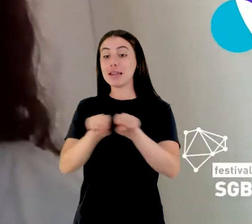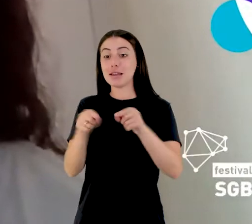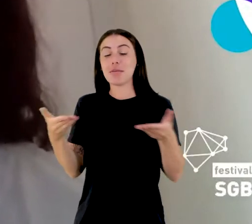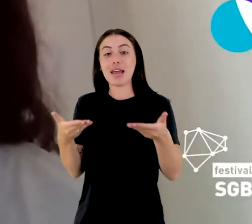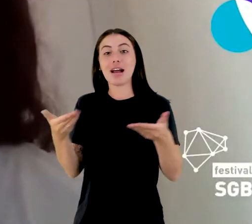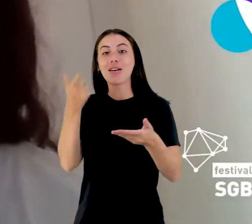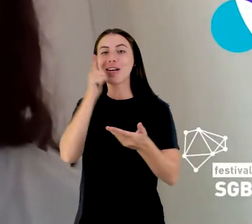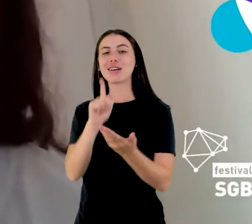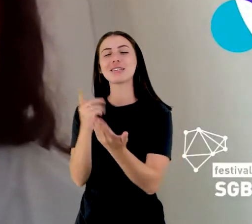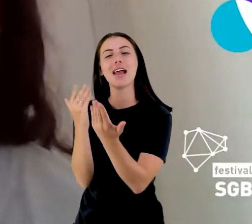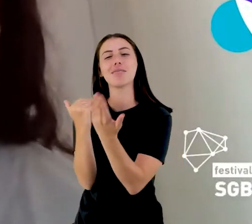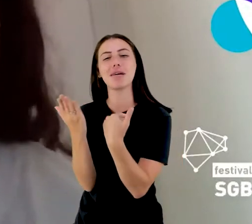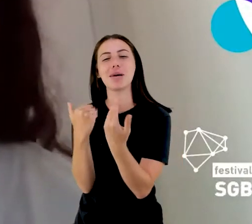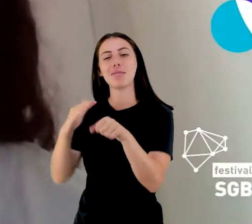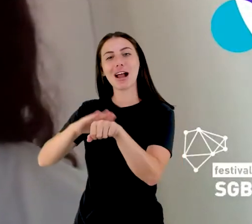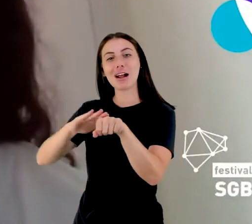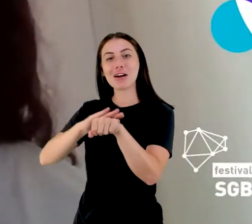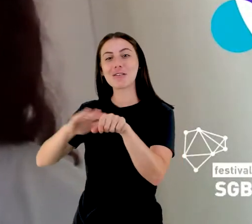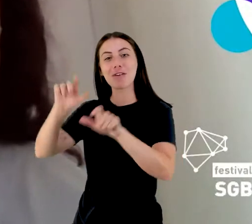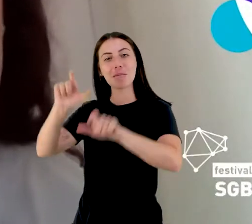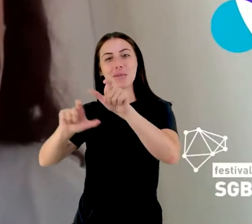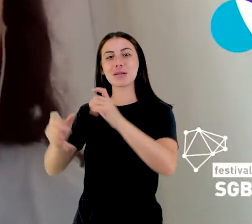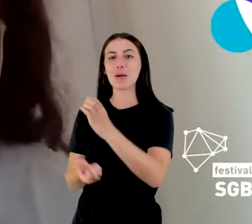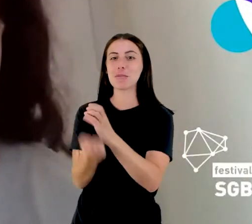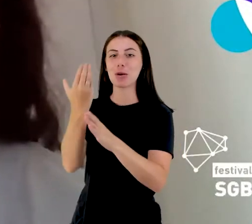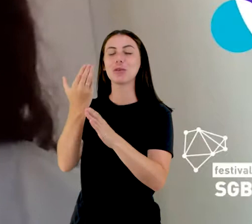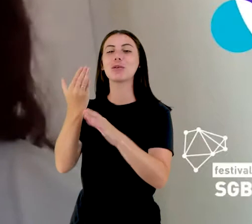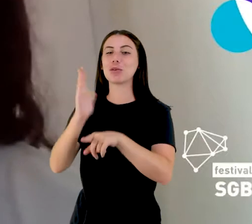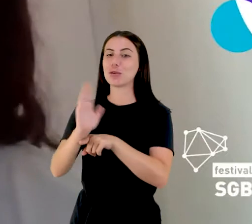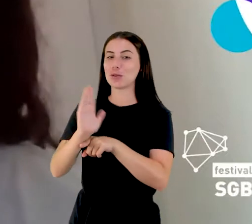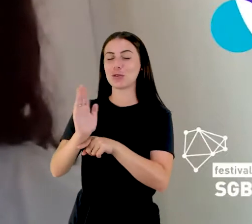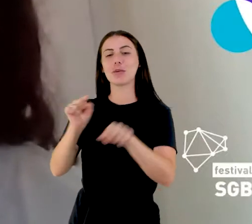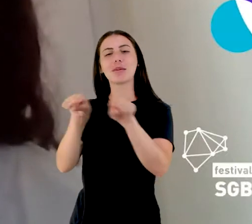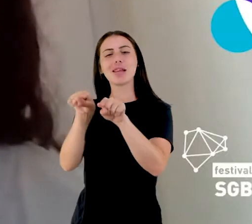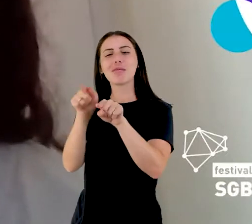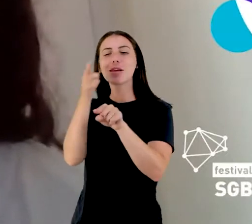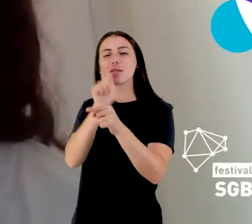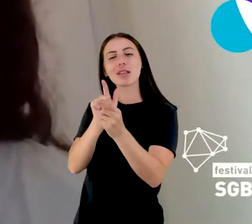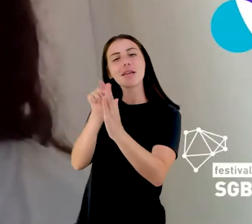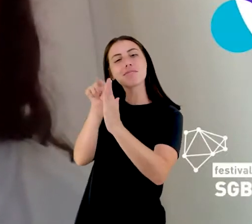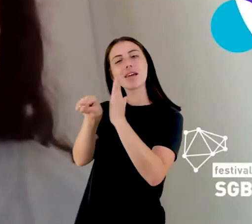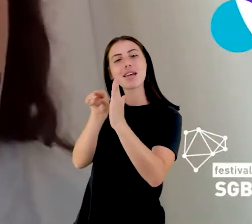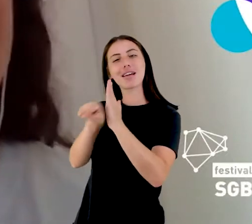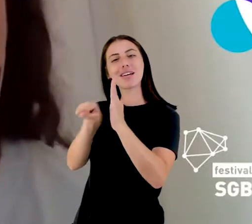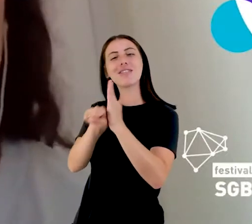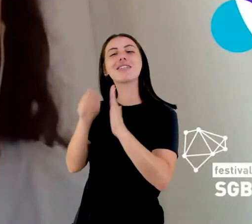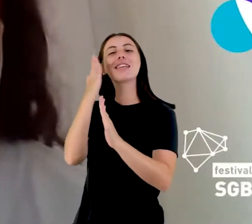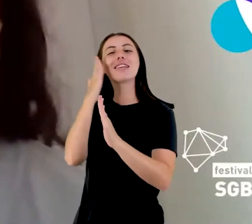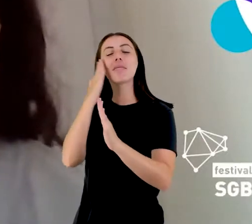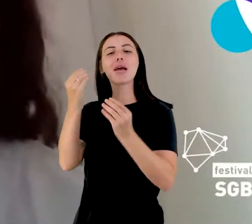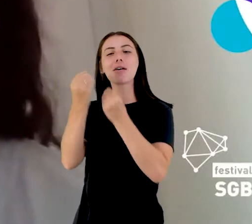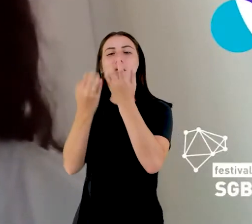de interagir com os produtores desses filmes e quem está por trás dessas histórias para tirar dúvidas, para de fato interagir e